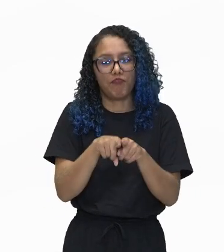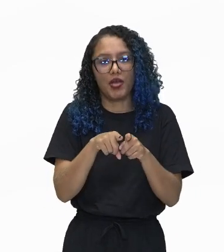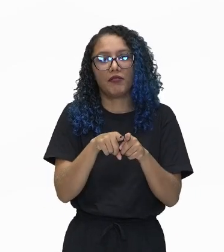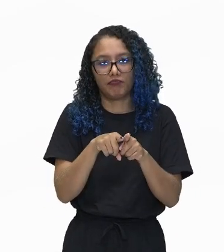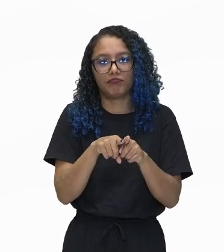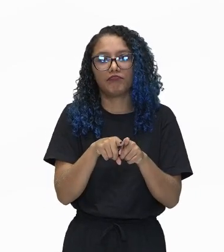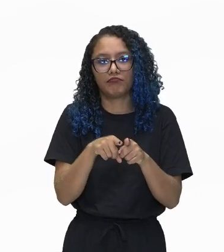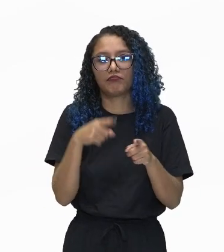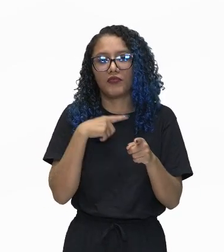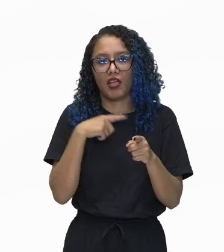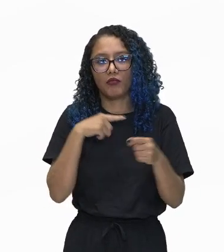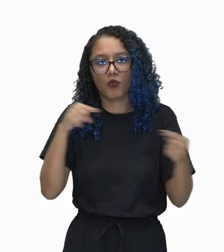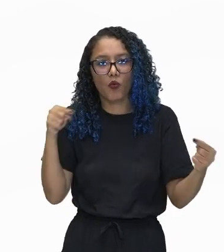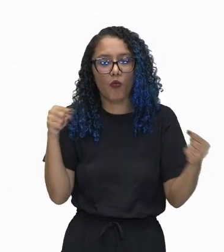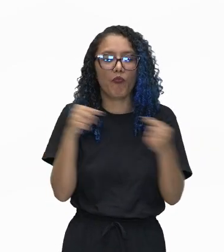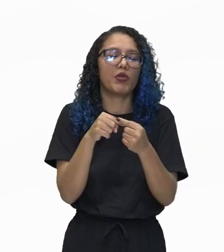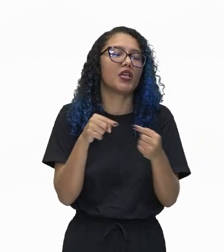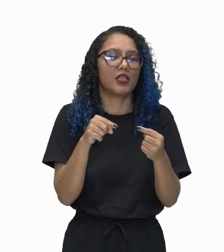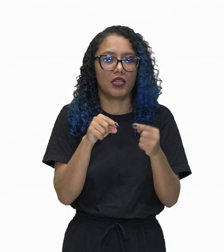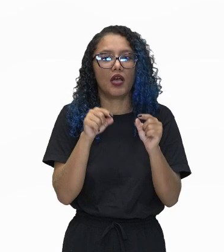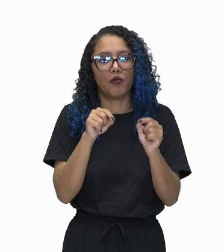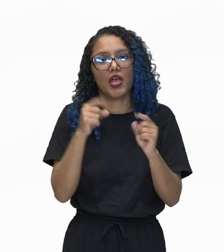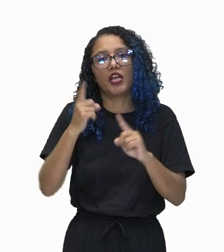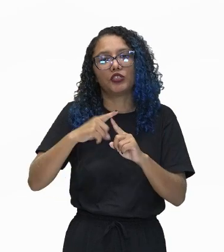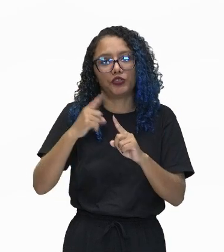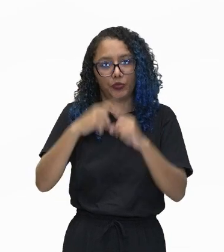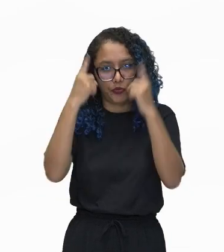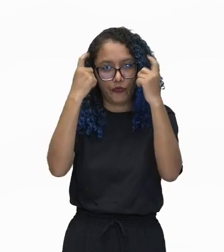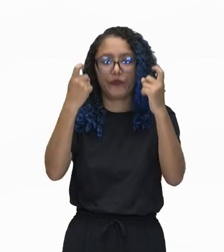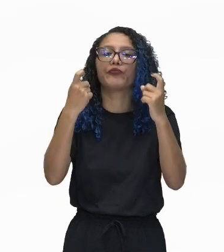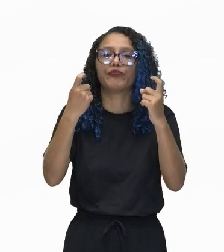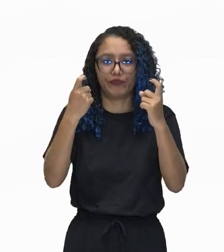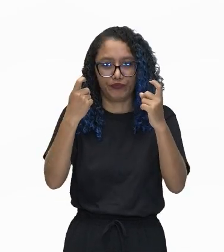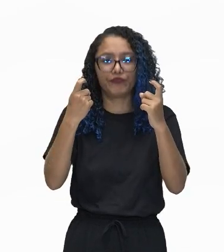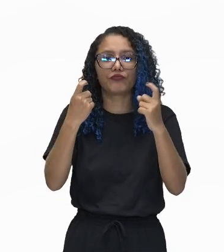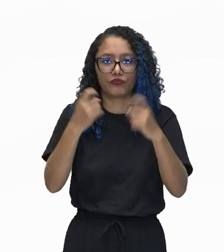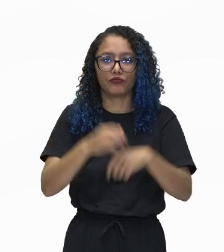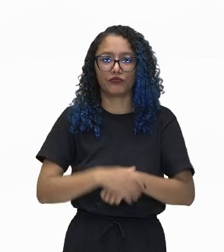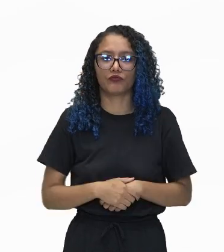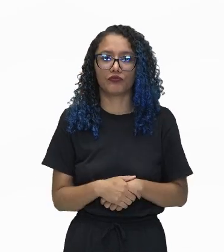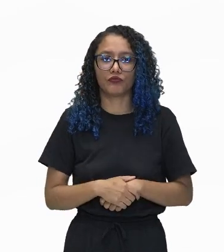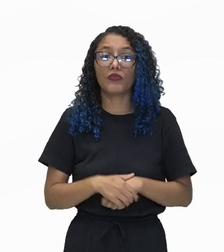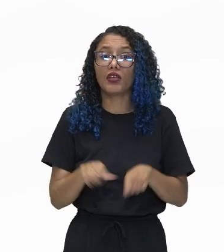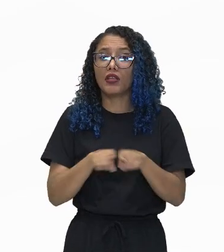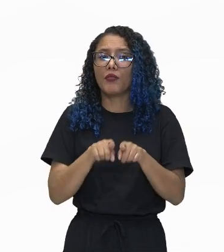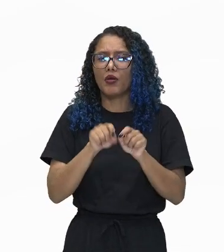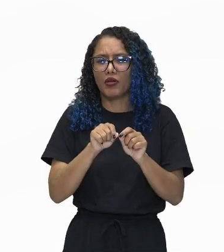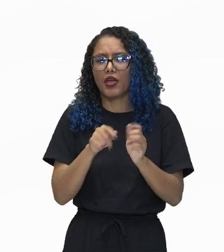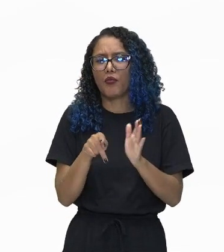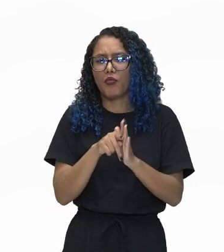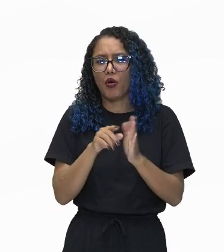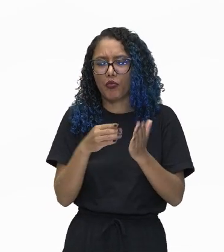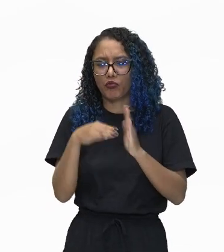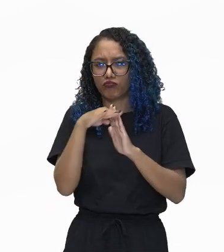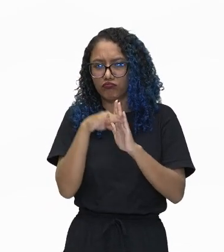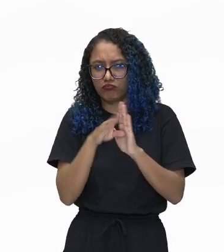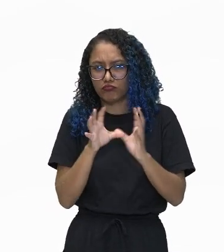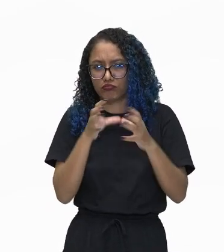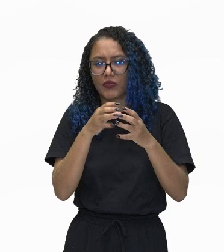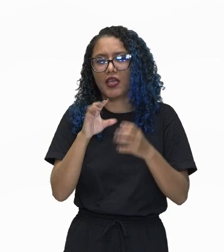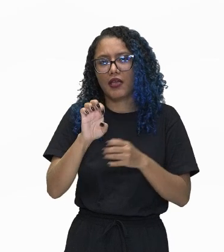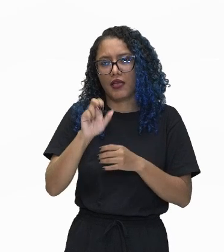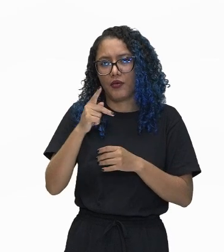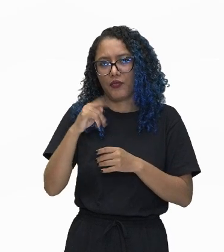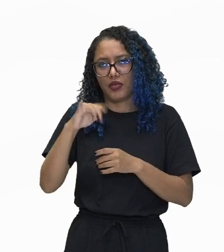pela OMS como uma forma de violência e são elevados à categoria de